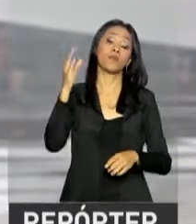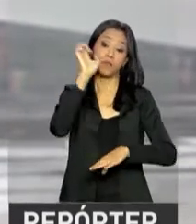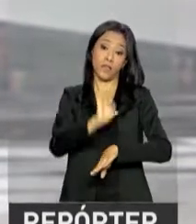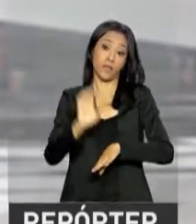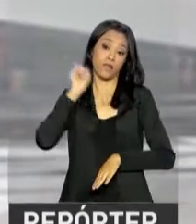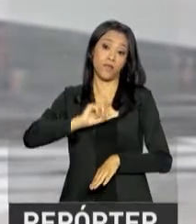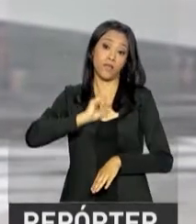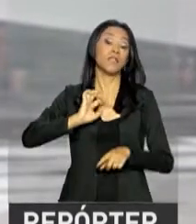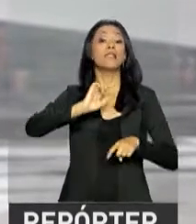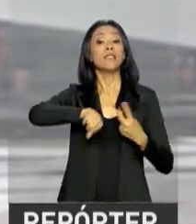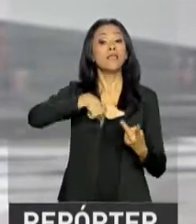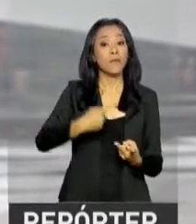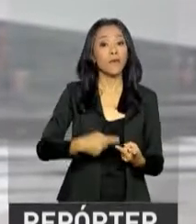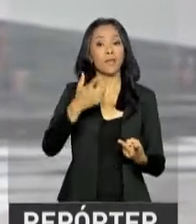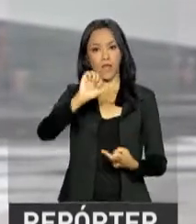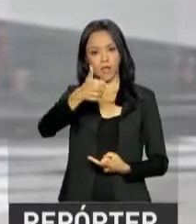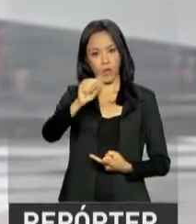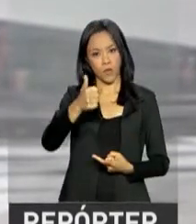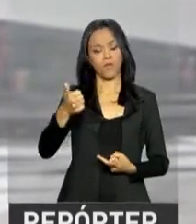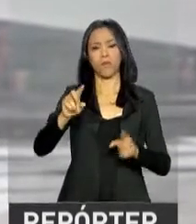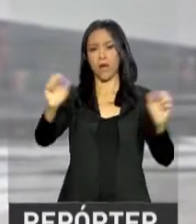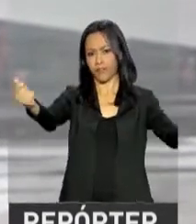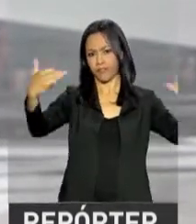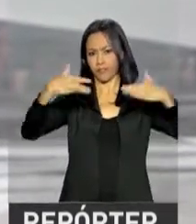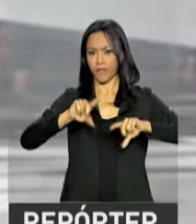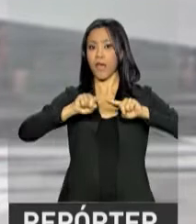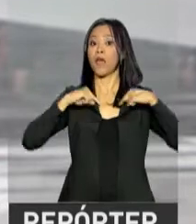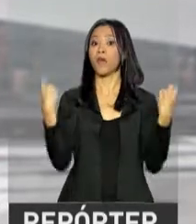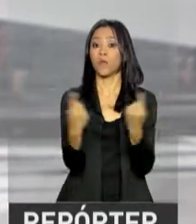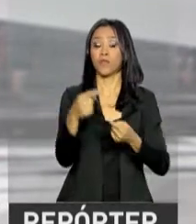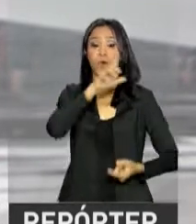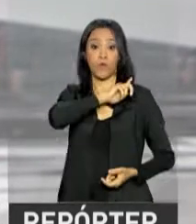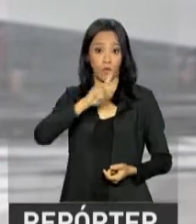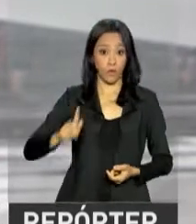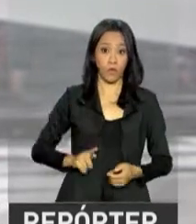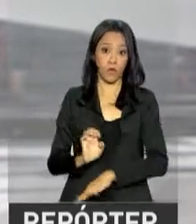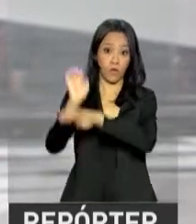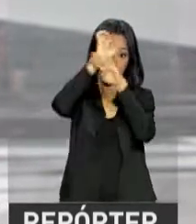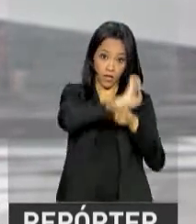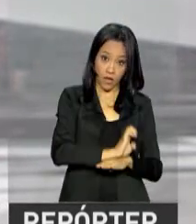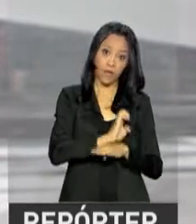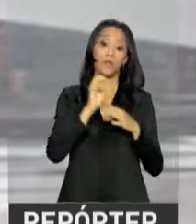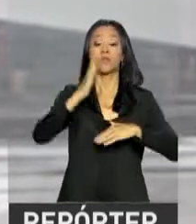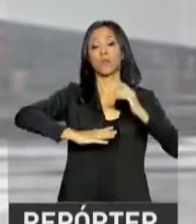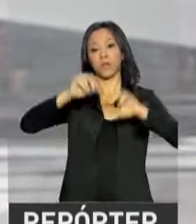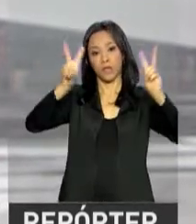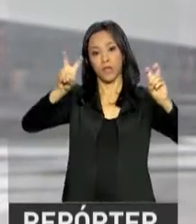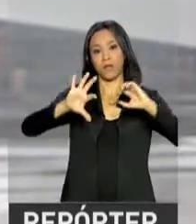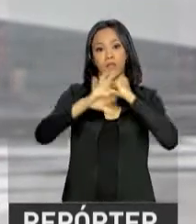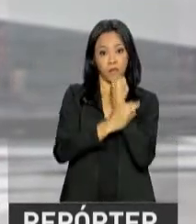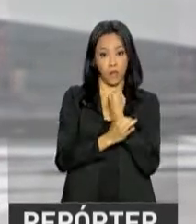o presidente se reúne com governadores dos estados para tratar de segurança pública em artigo publicado na edição impressa de hoje do jornal